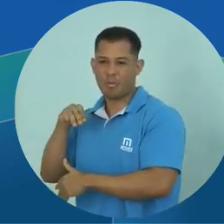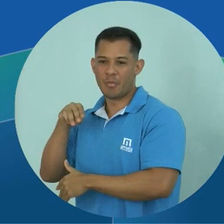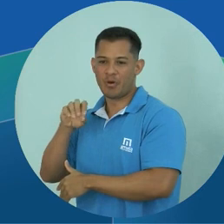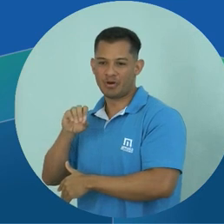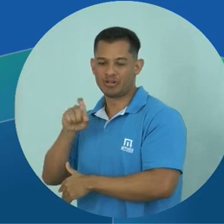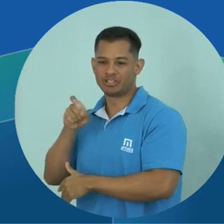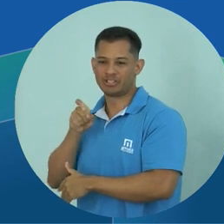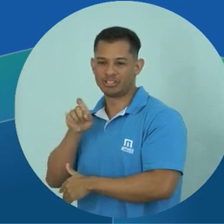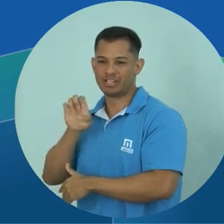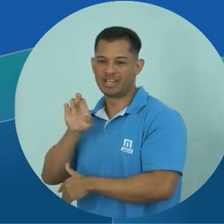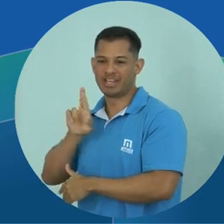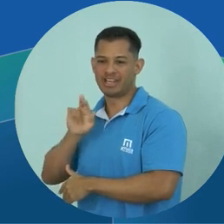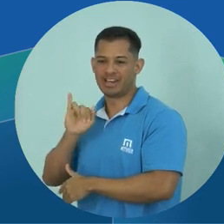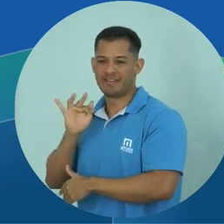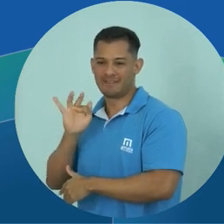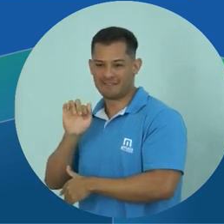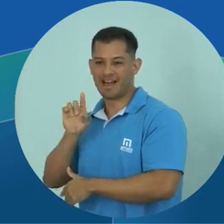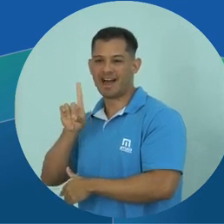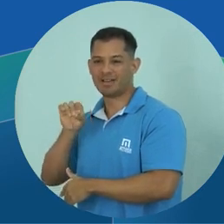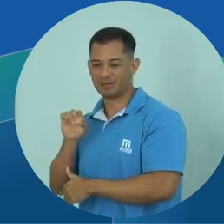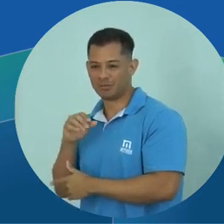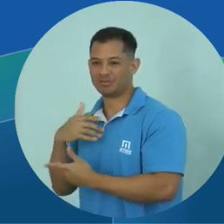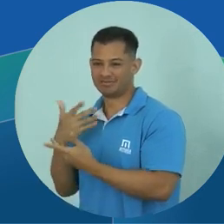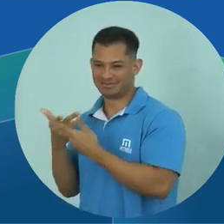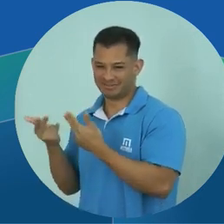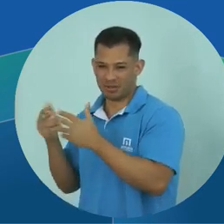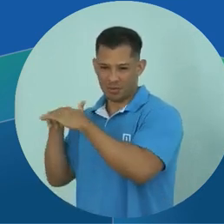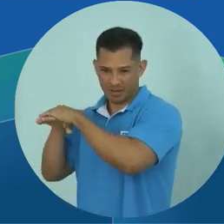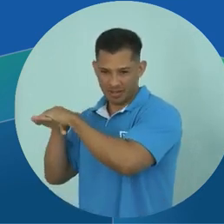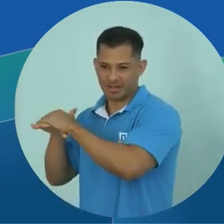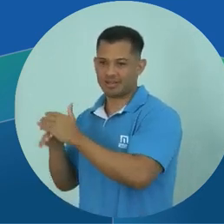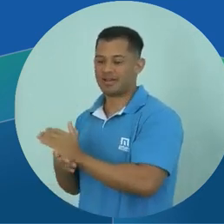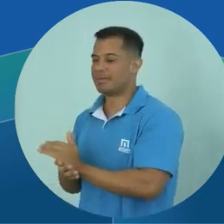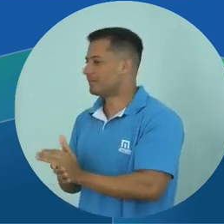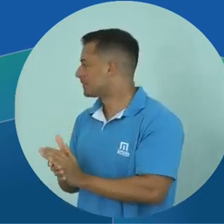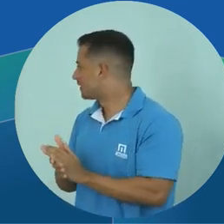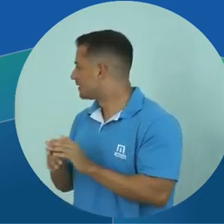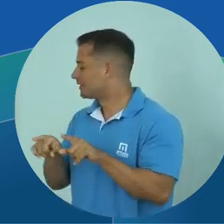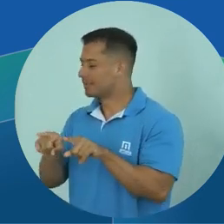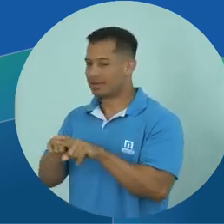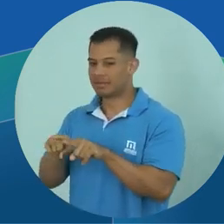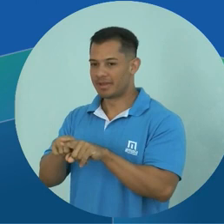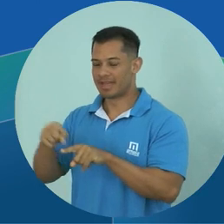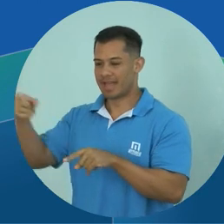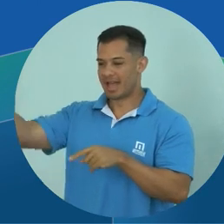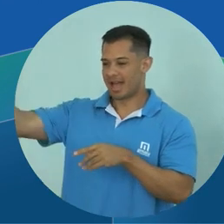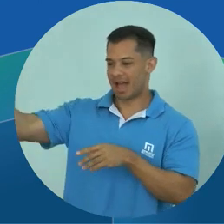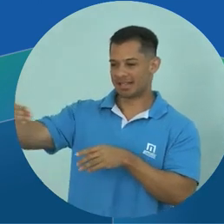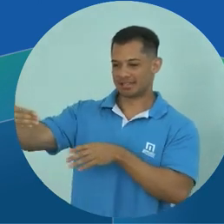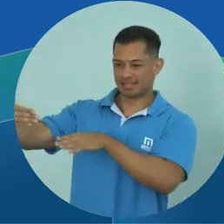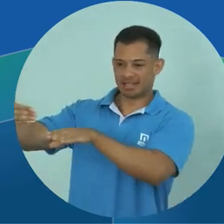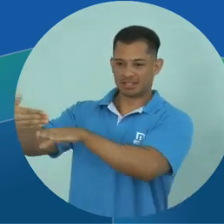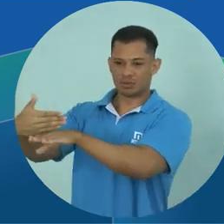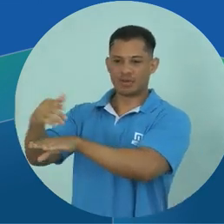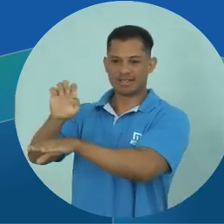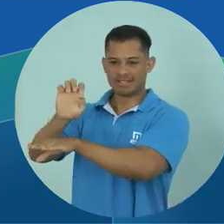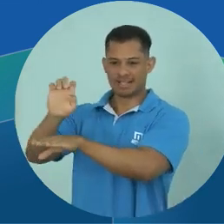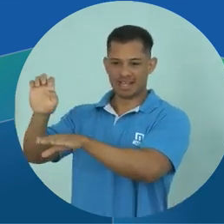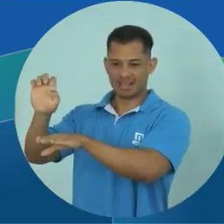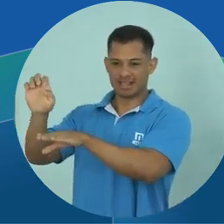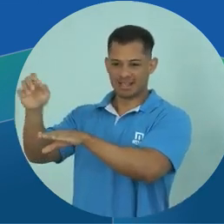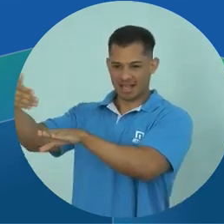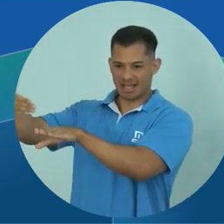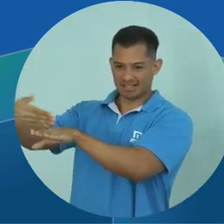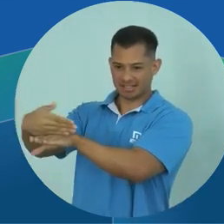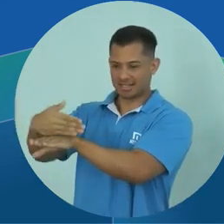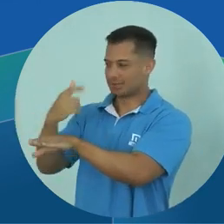O acesso, né, sempre aqui pela margem esquerda, onde se dá a entrada principal do empreendimento.